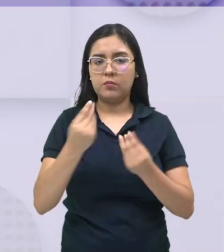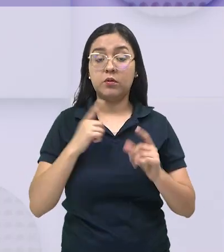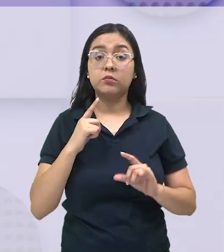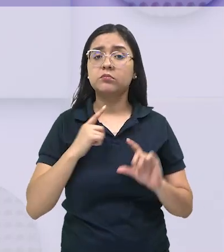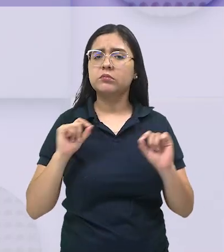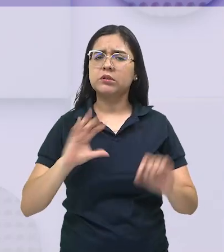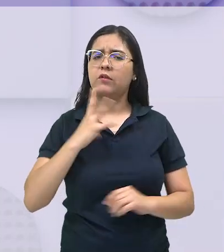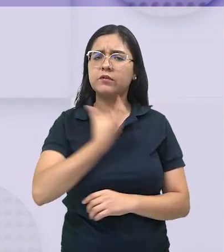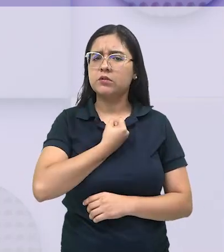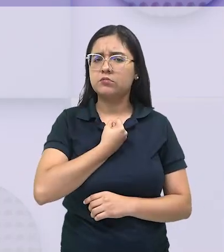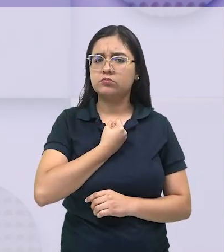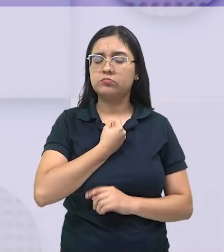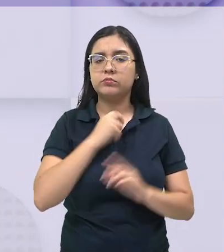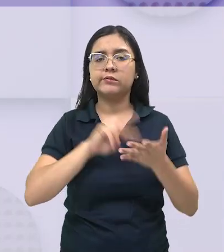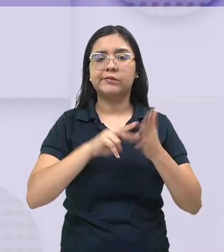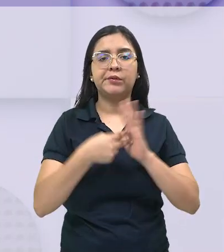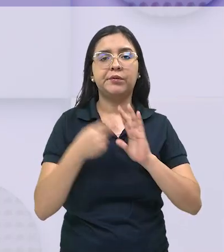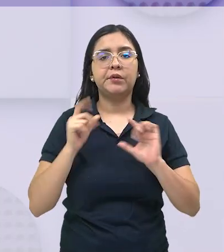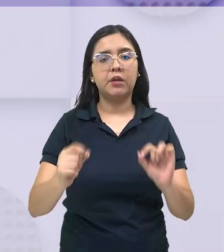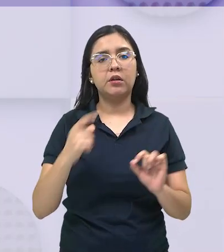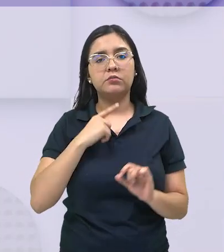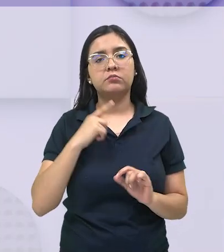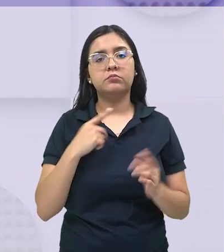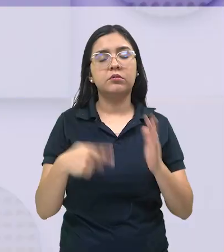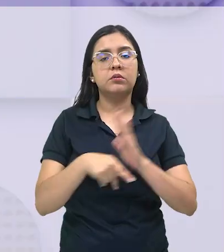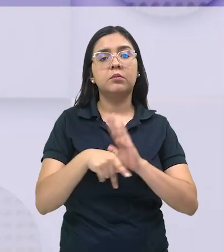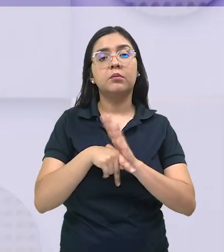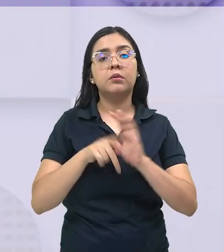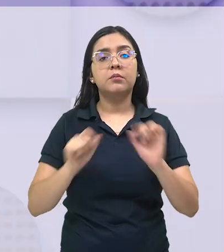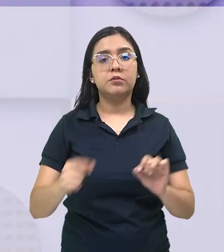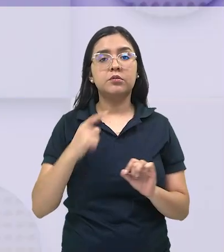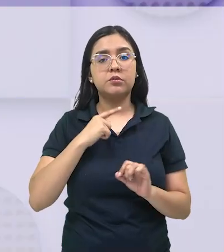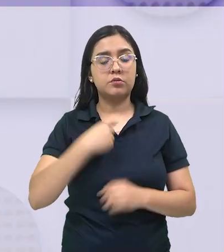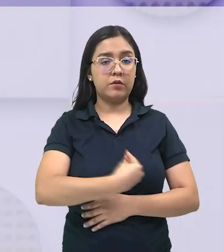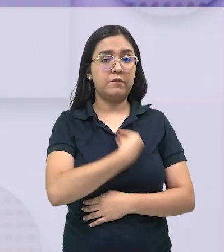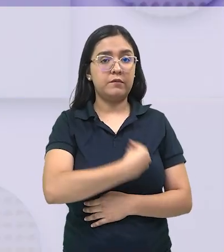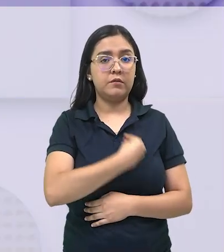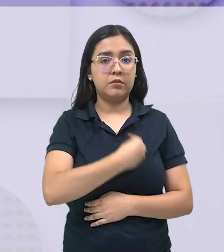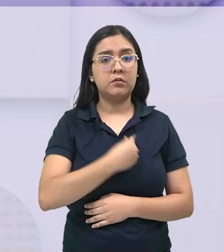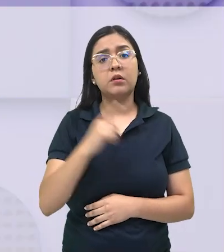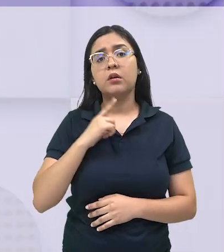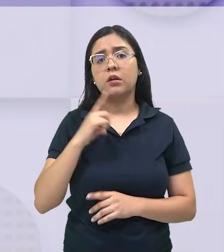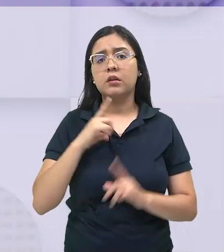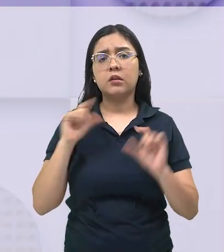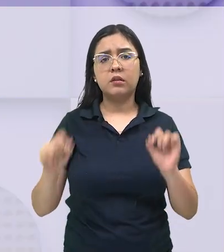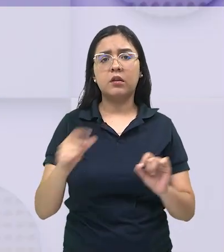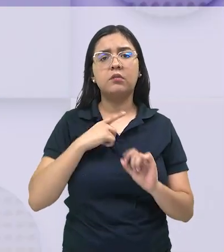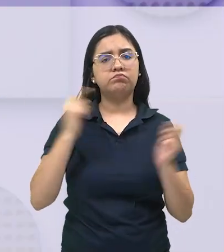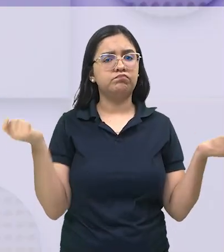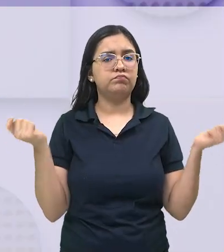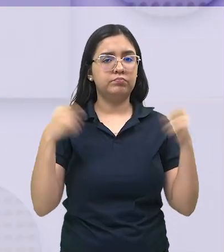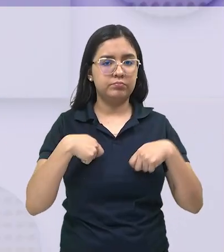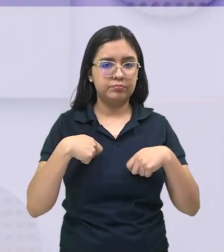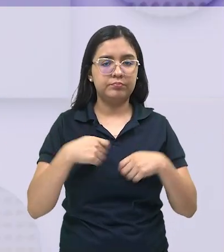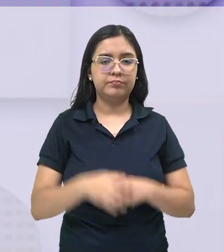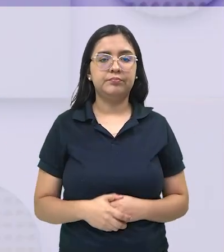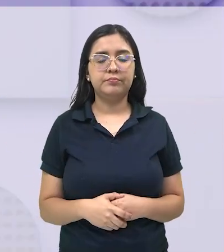no sentido de fazer a sua caminhada para aquilo que ele tem de